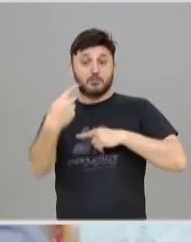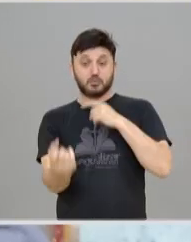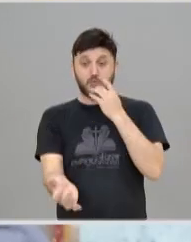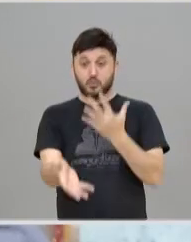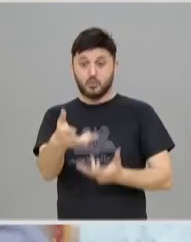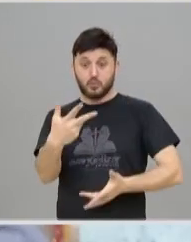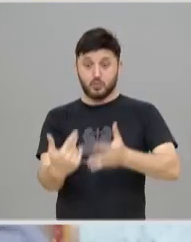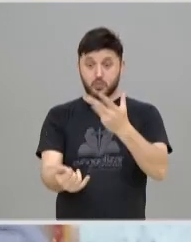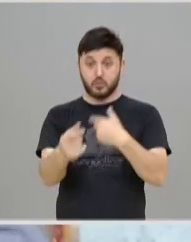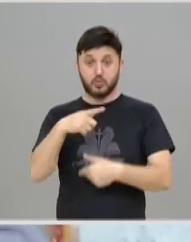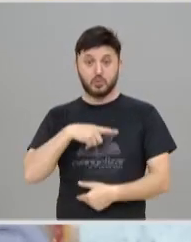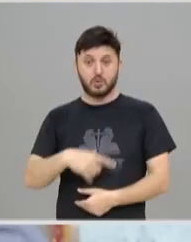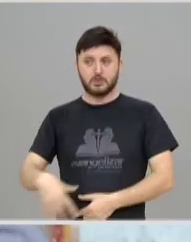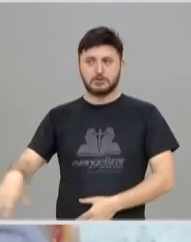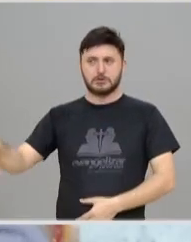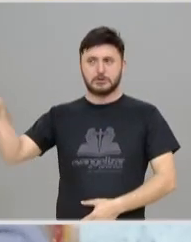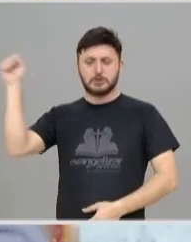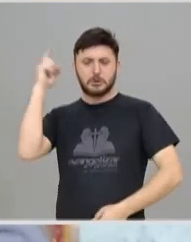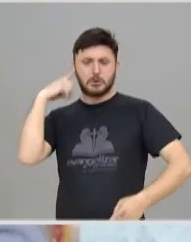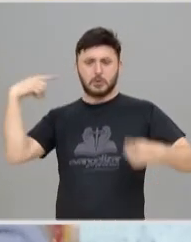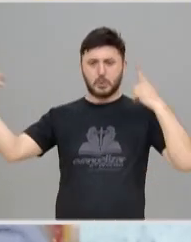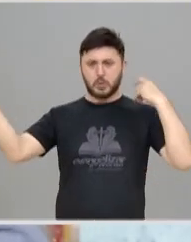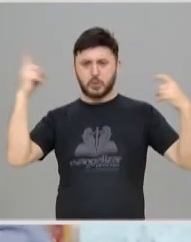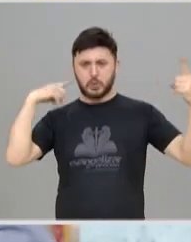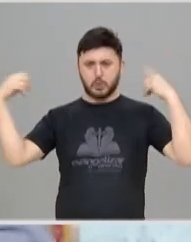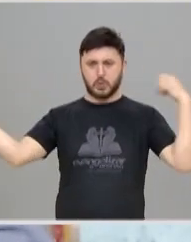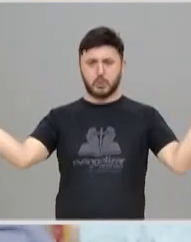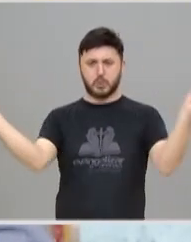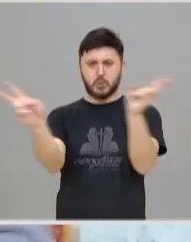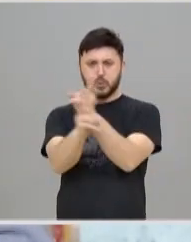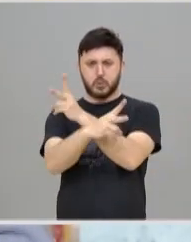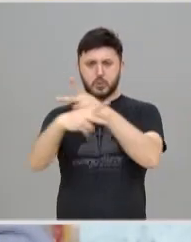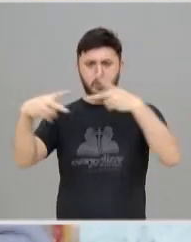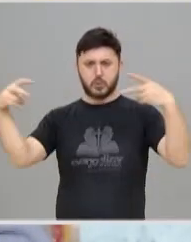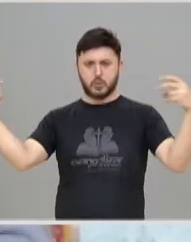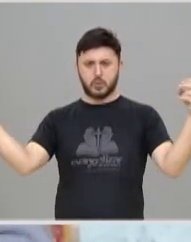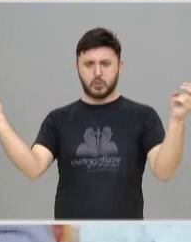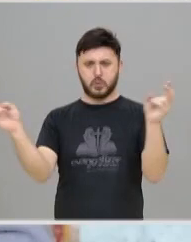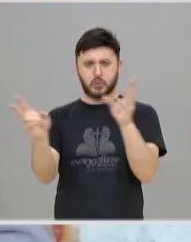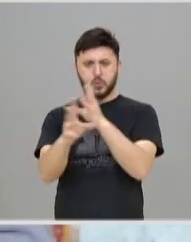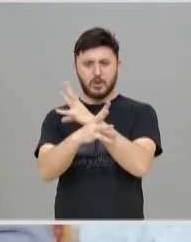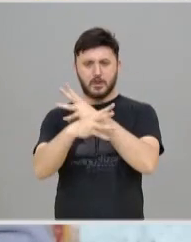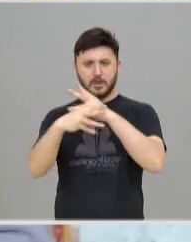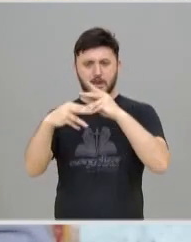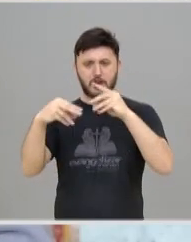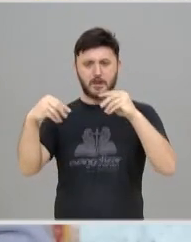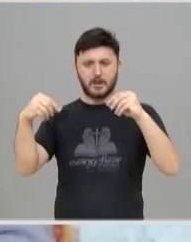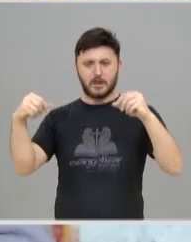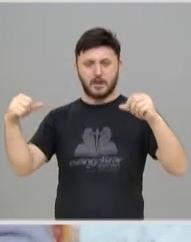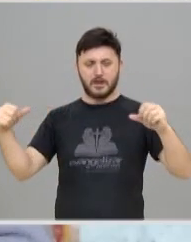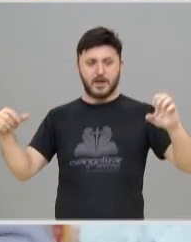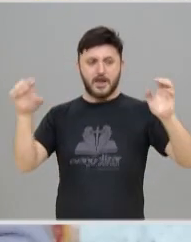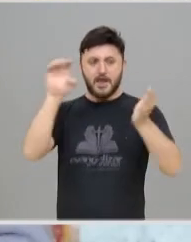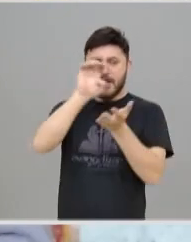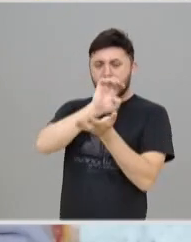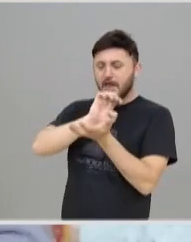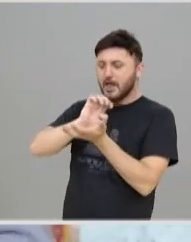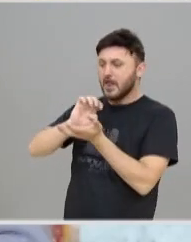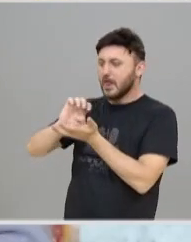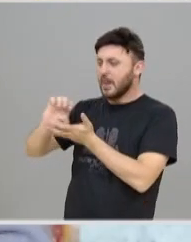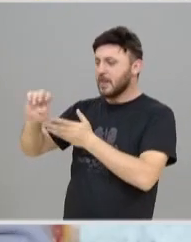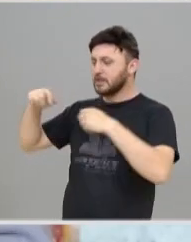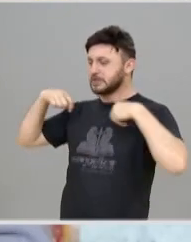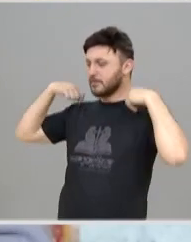fogo, ouviu-se um murmúrio de uma leve brisa. Ouvindo isso, Elias cobriu o rosto com o